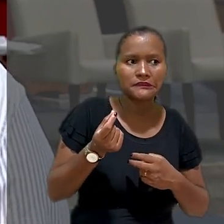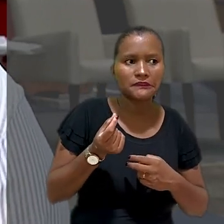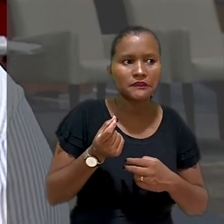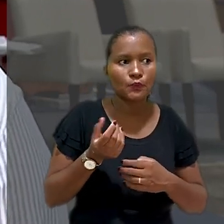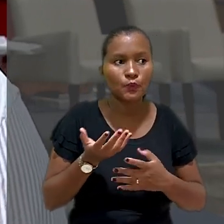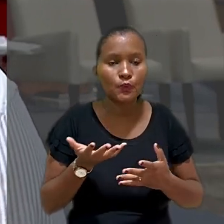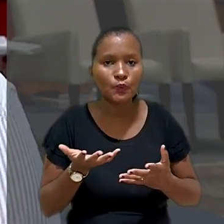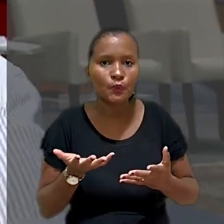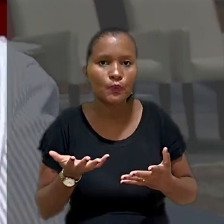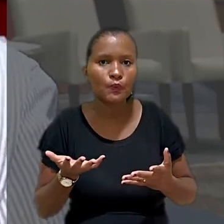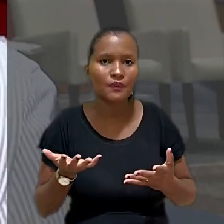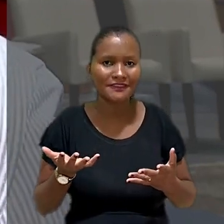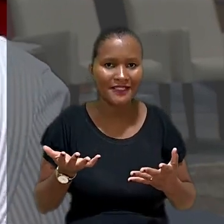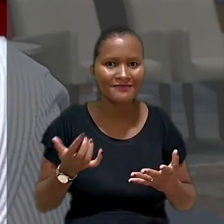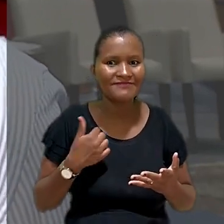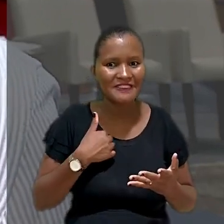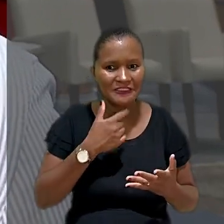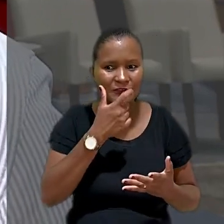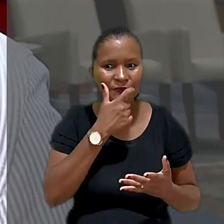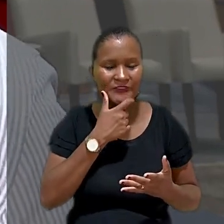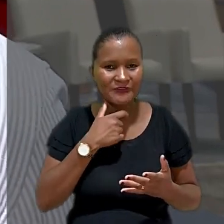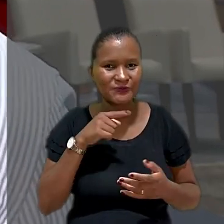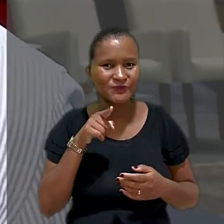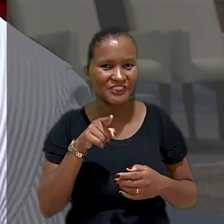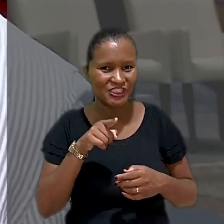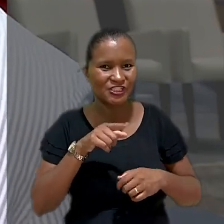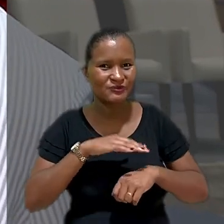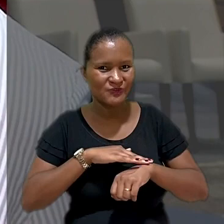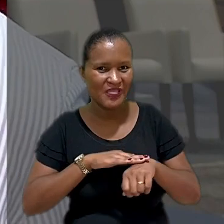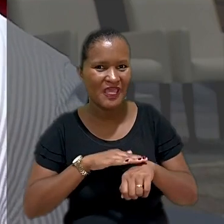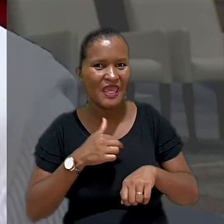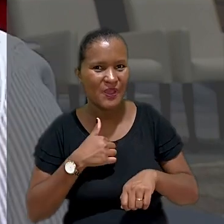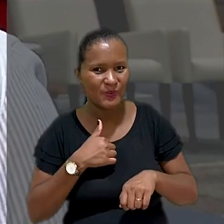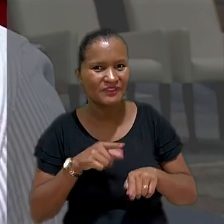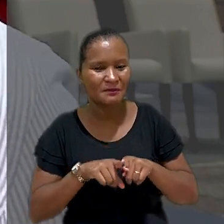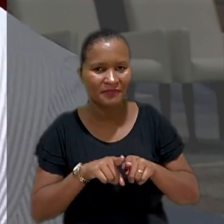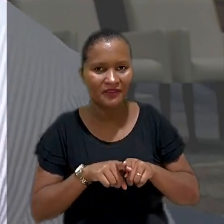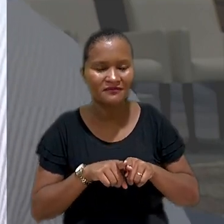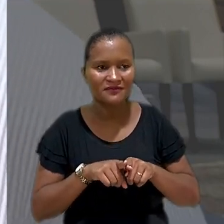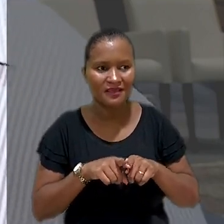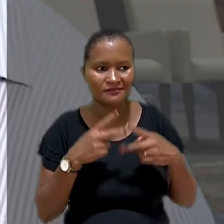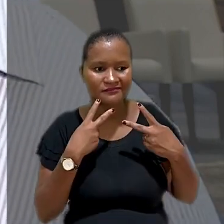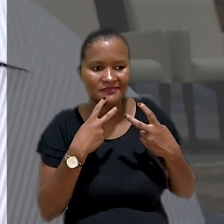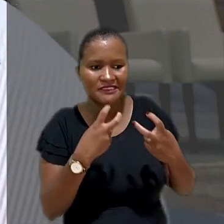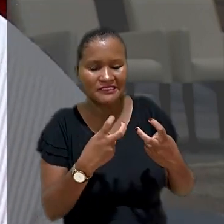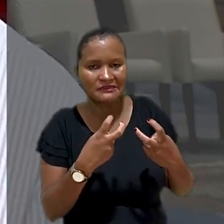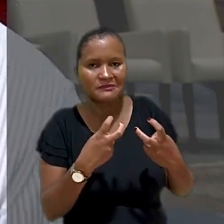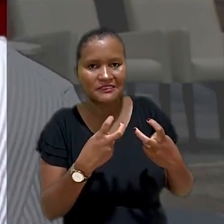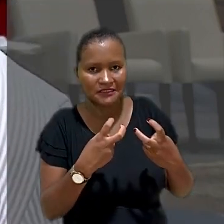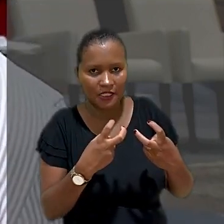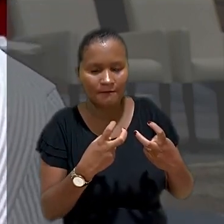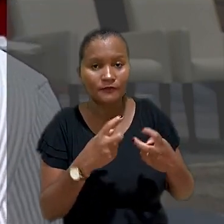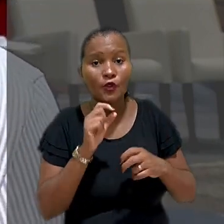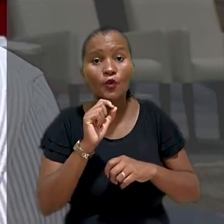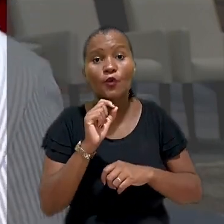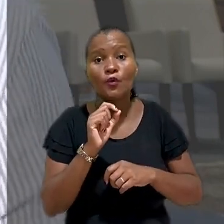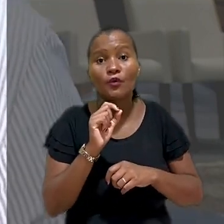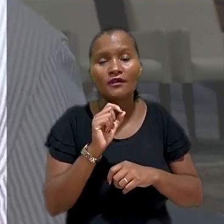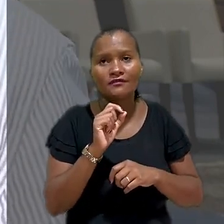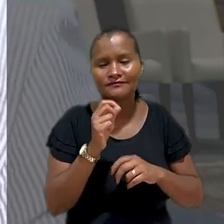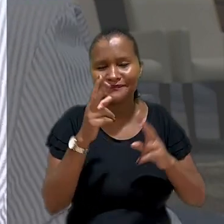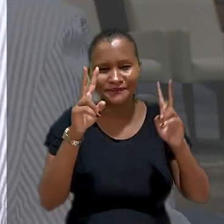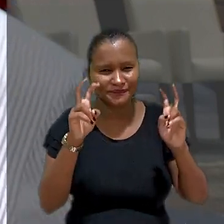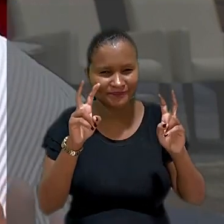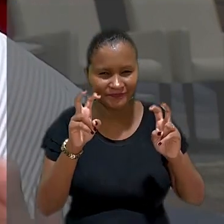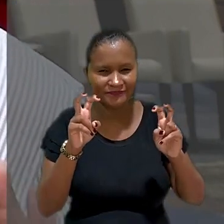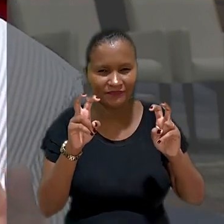opa pera lá eh eu acho que eu faço parte disso e se identifica como uma pessoa racista Porque